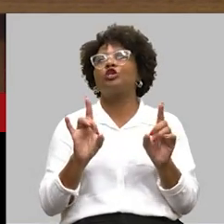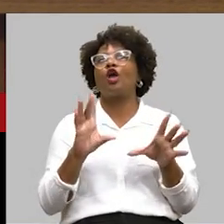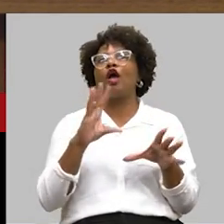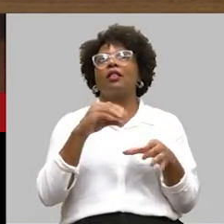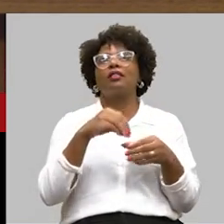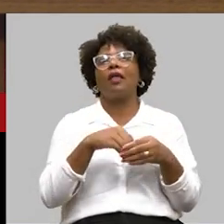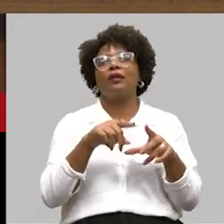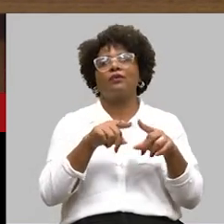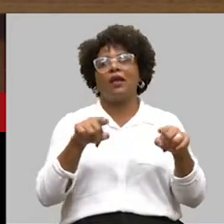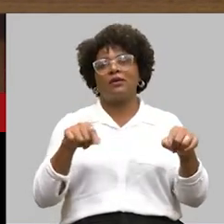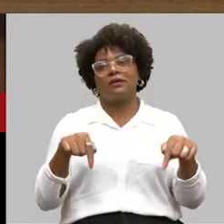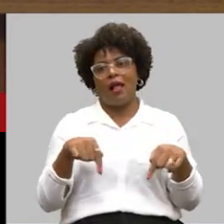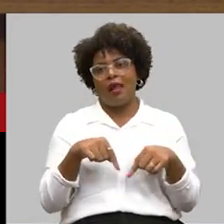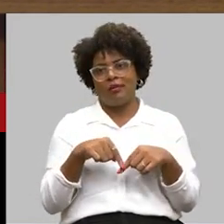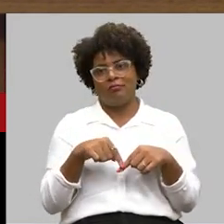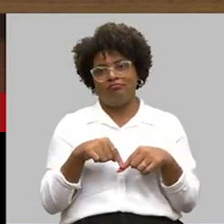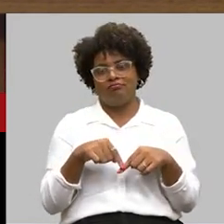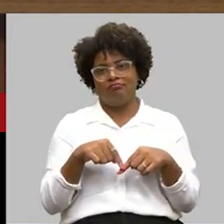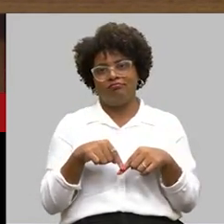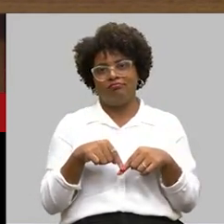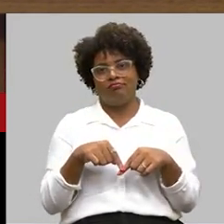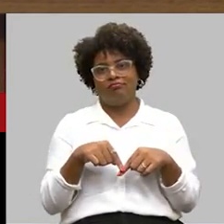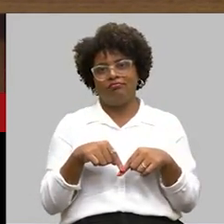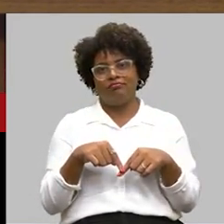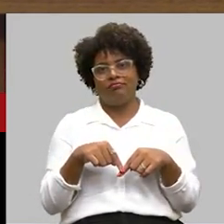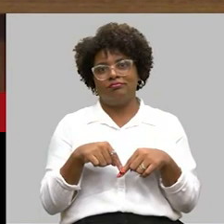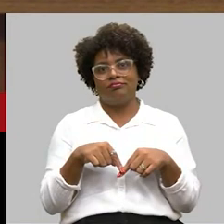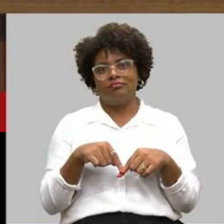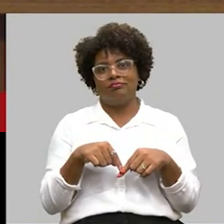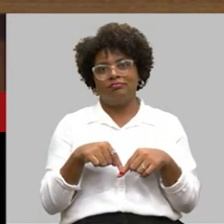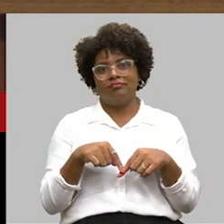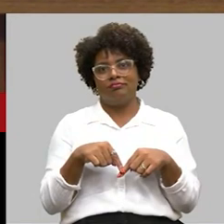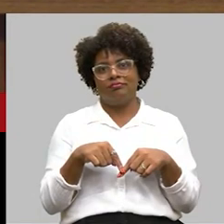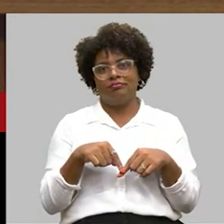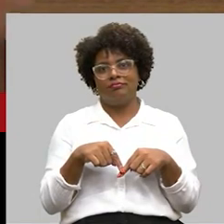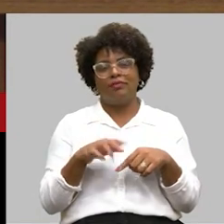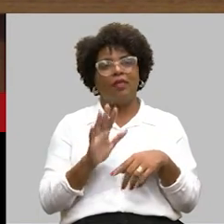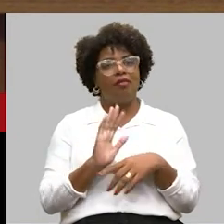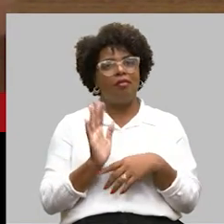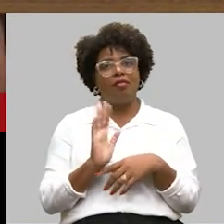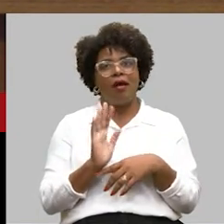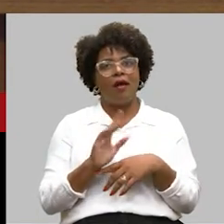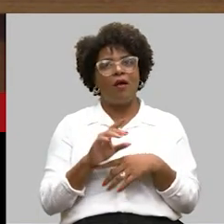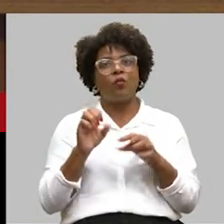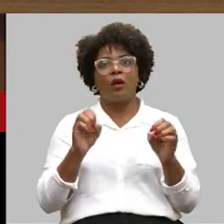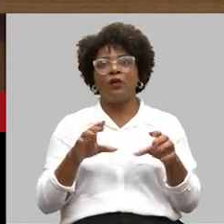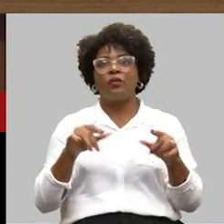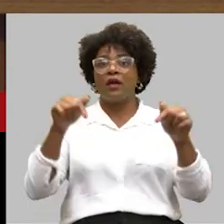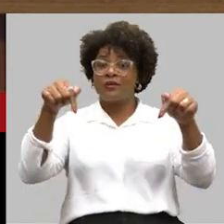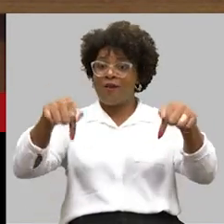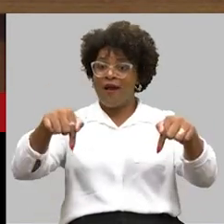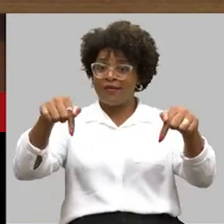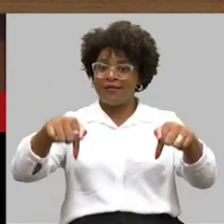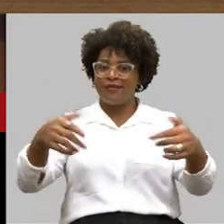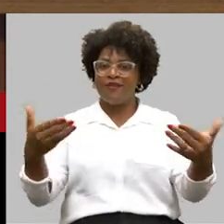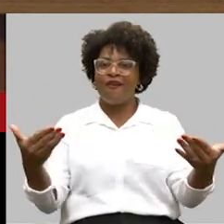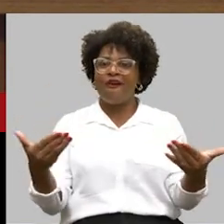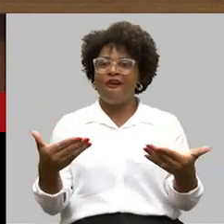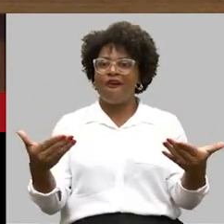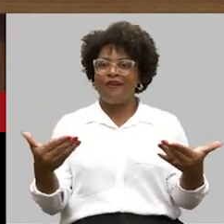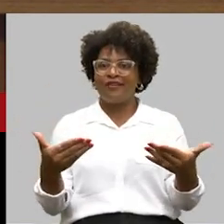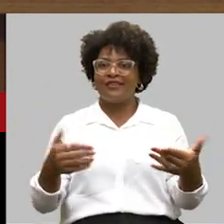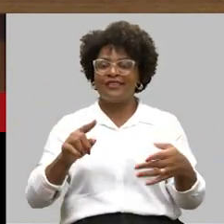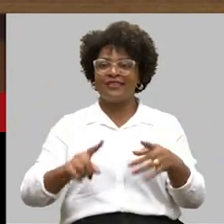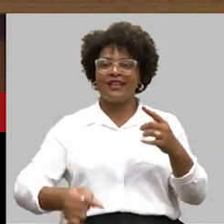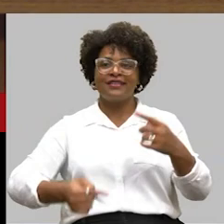aula para nós que tem que existe educação que tá educação não a educação tá aqui hoje nesse debate